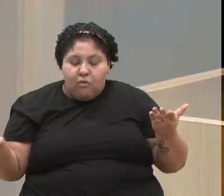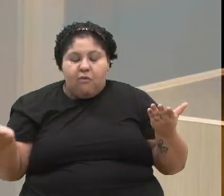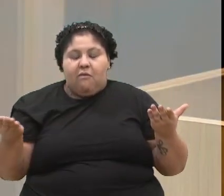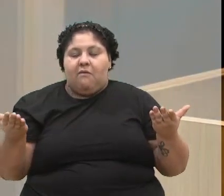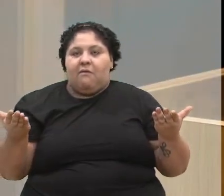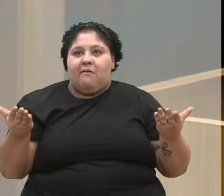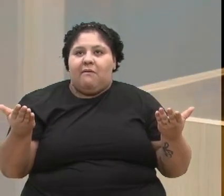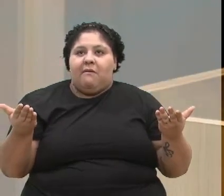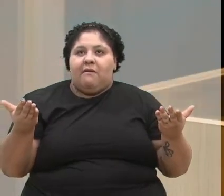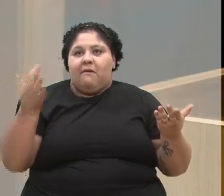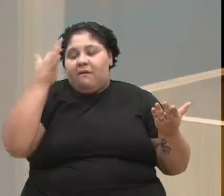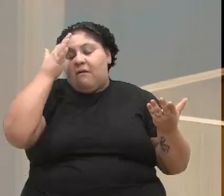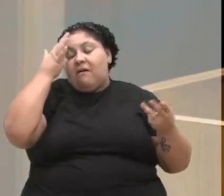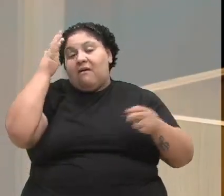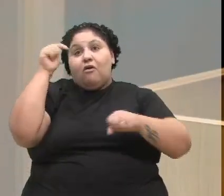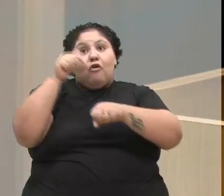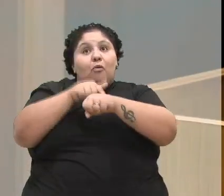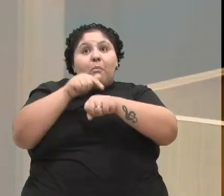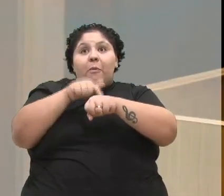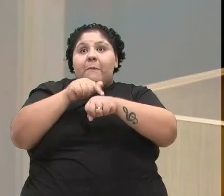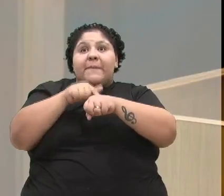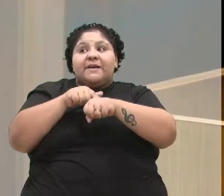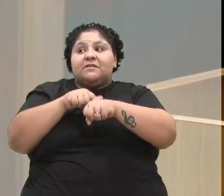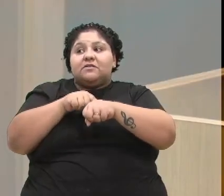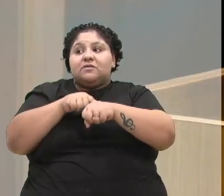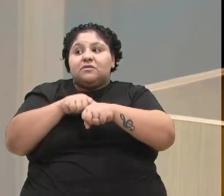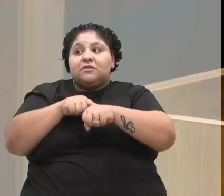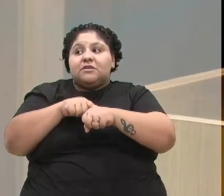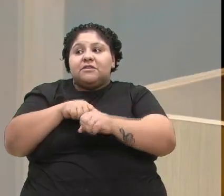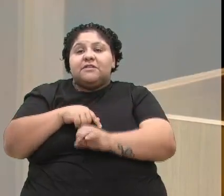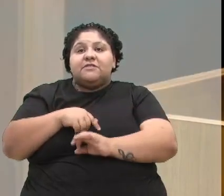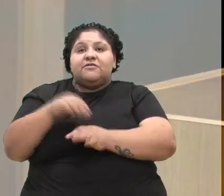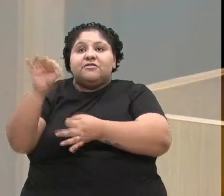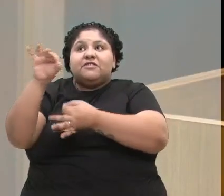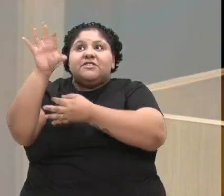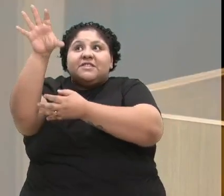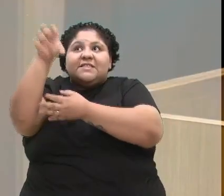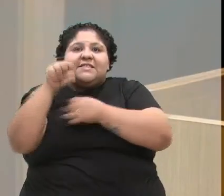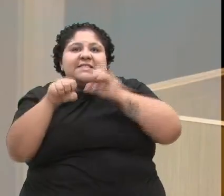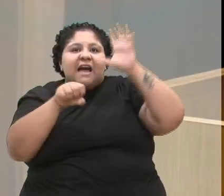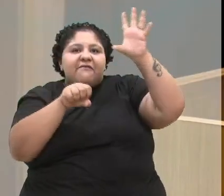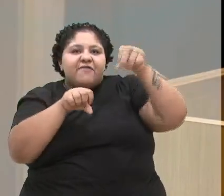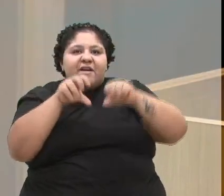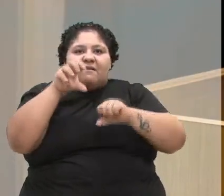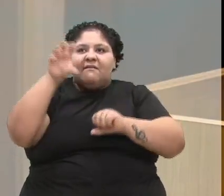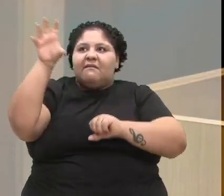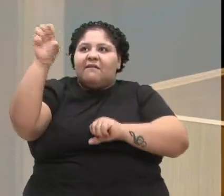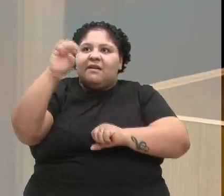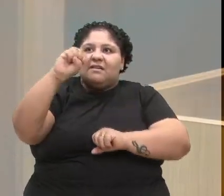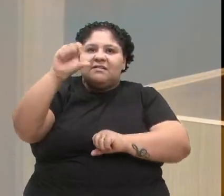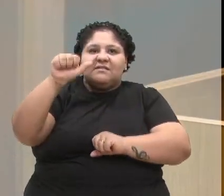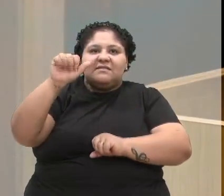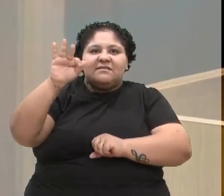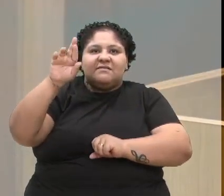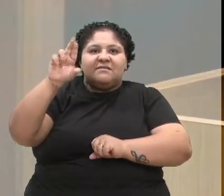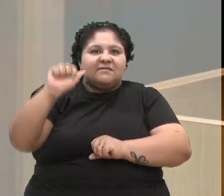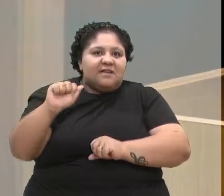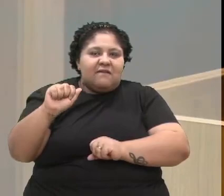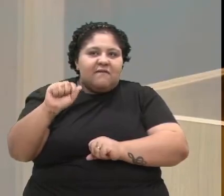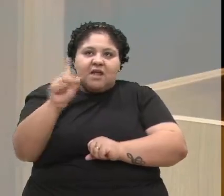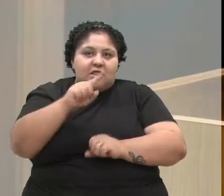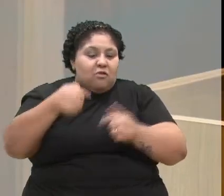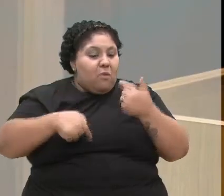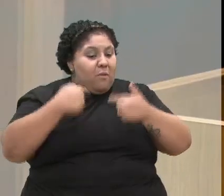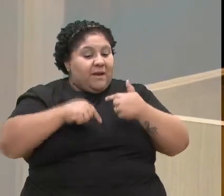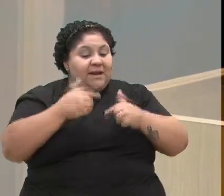Em pleno momento de safra. Em pleno momento de safra. Então, não é uma crítica, mas